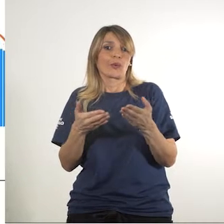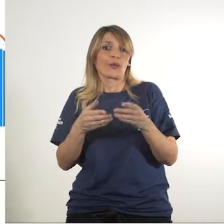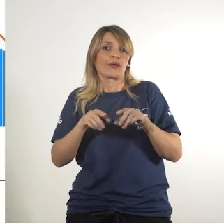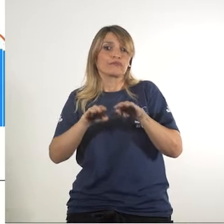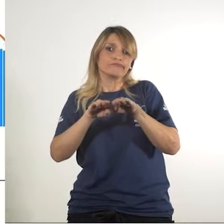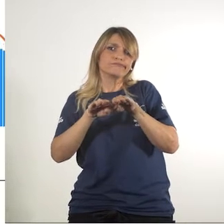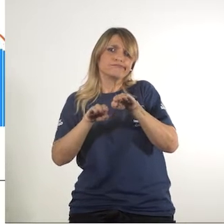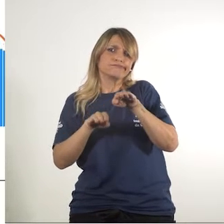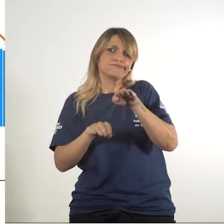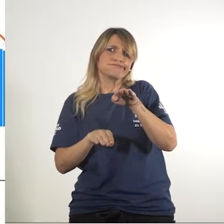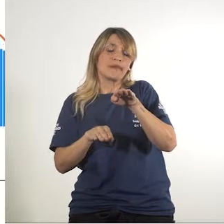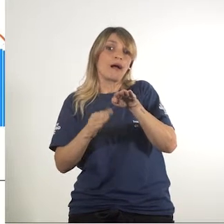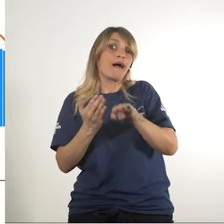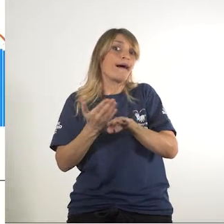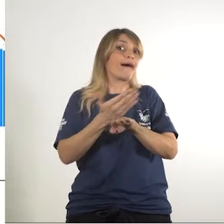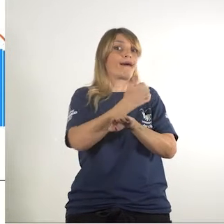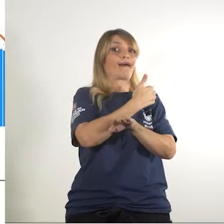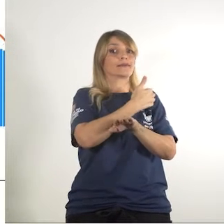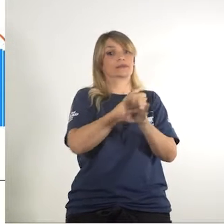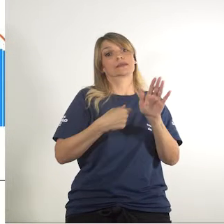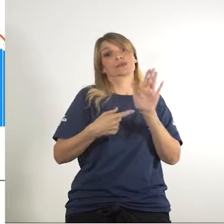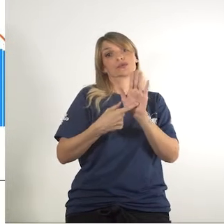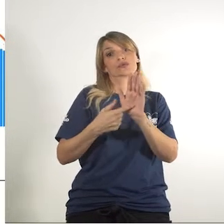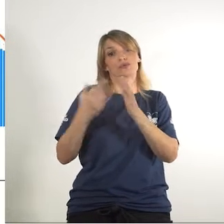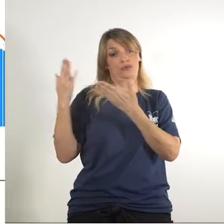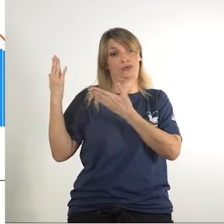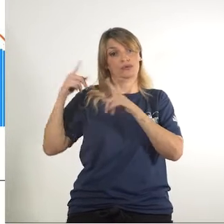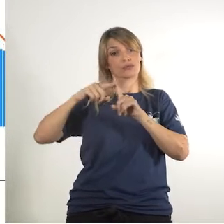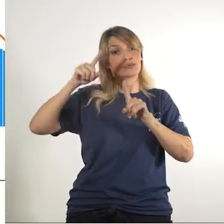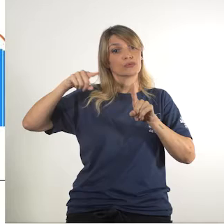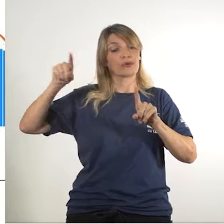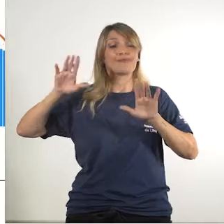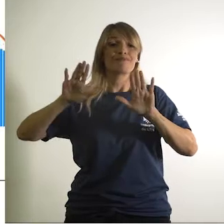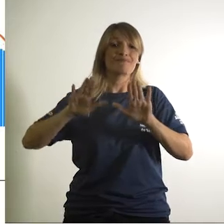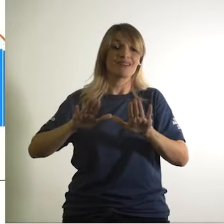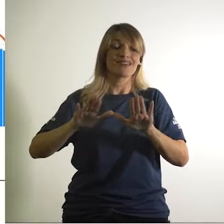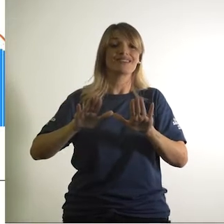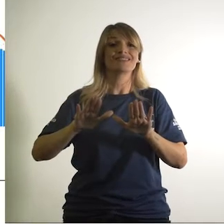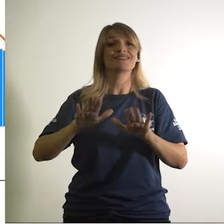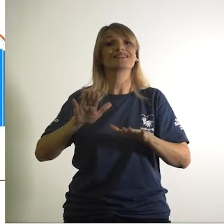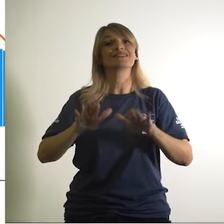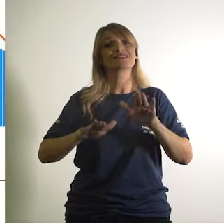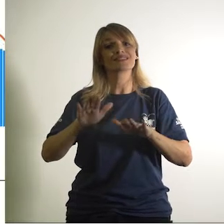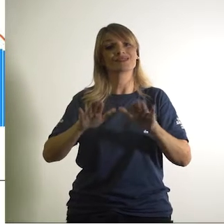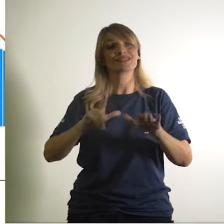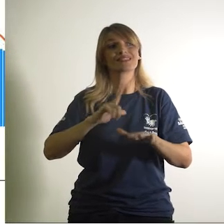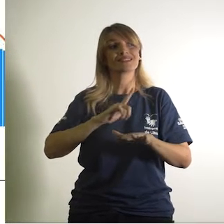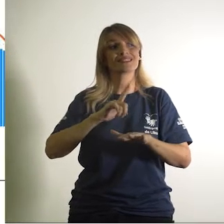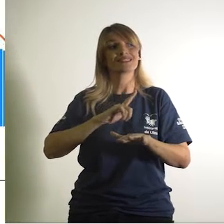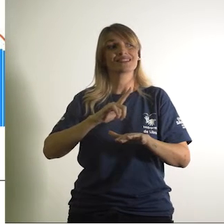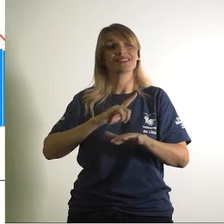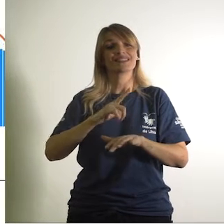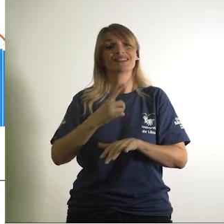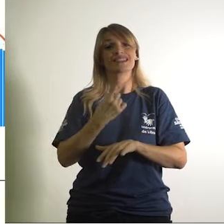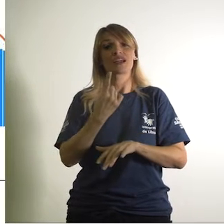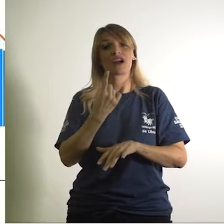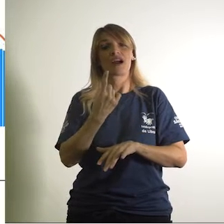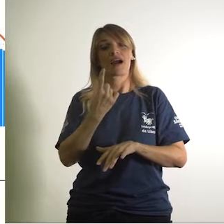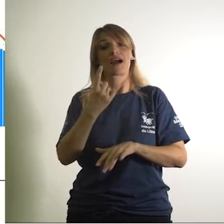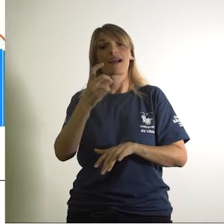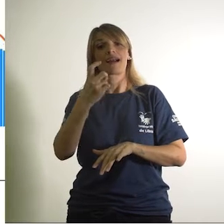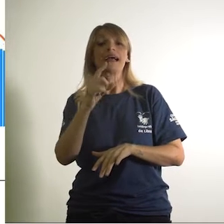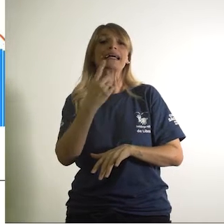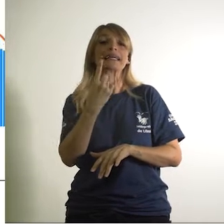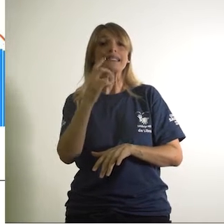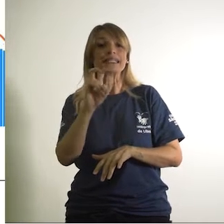né, como estão colocados aí, mas a tendência é de que nós tenhamos ainda nos próximos 15, 20 dias de